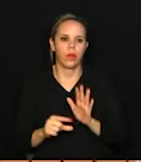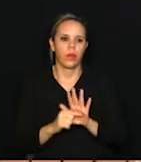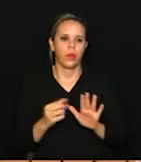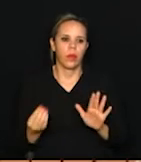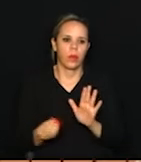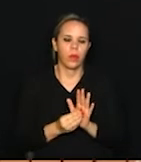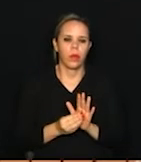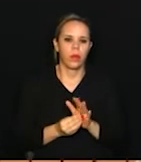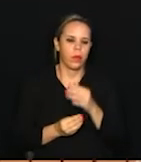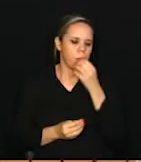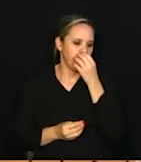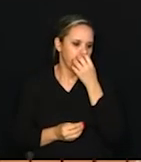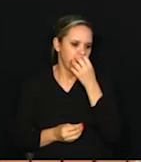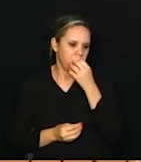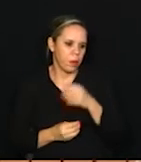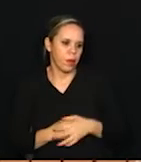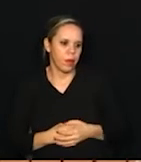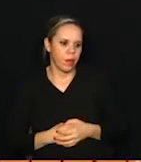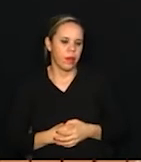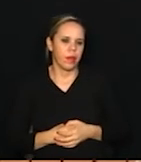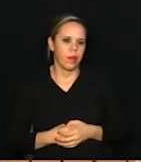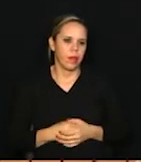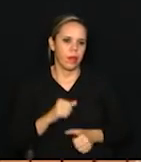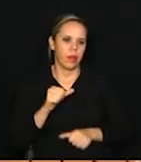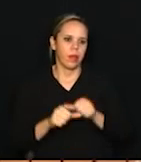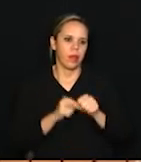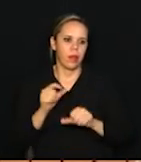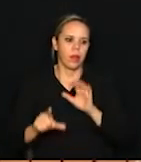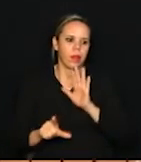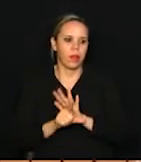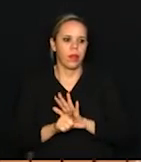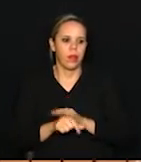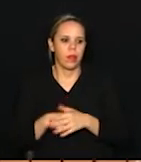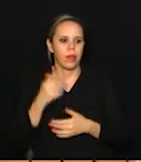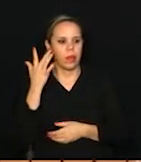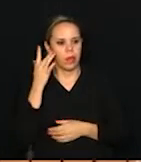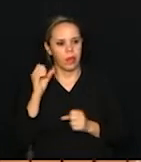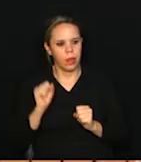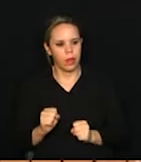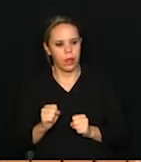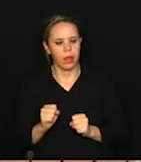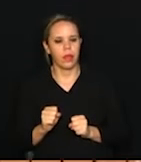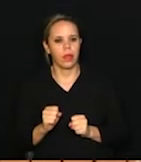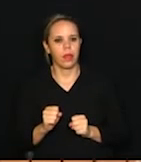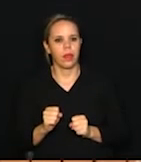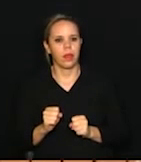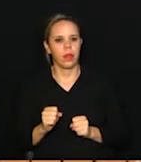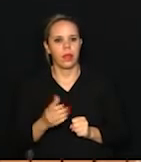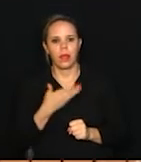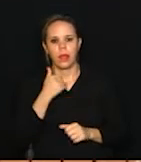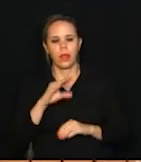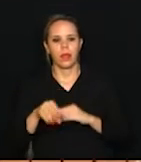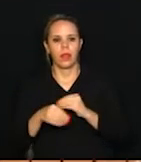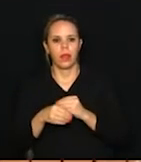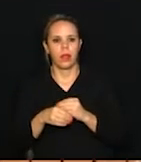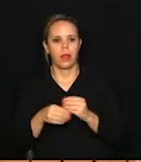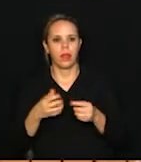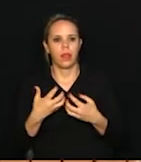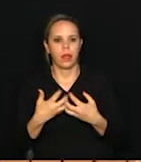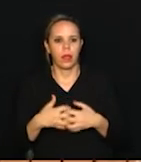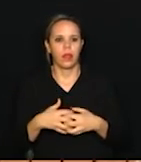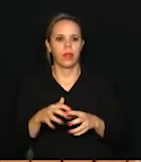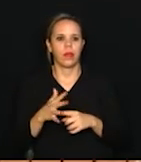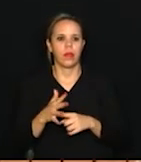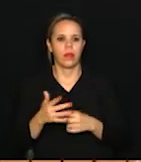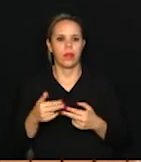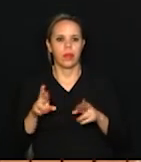mesmo de uma alteração da lei, eu acho que a gente pode cada vez mais aprimorar esse mecanismo de